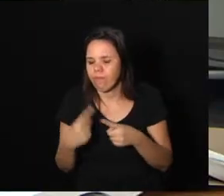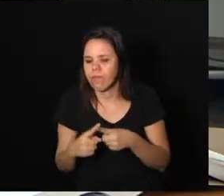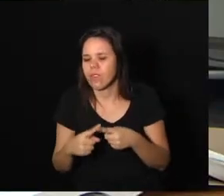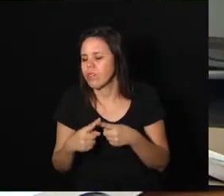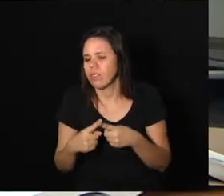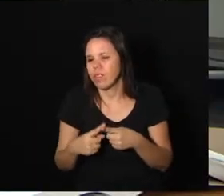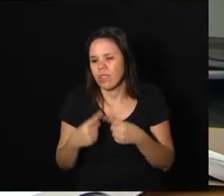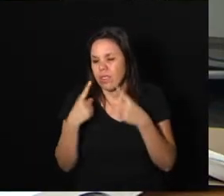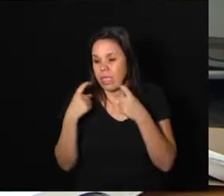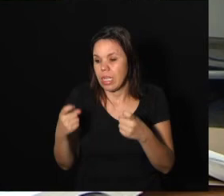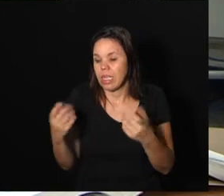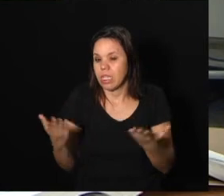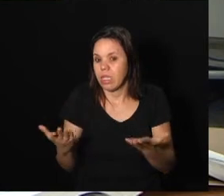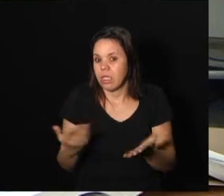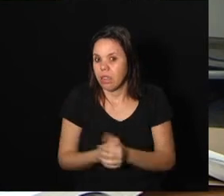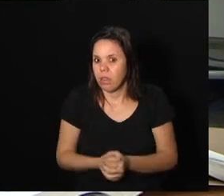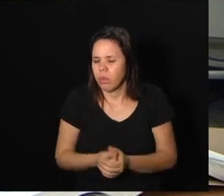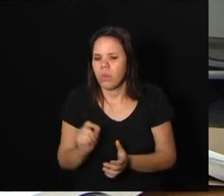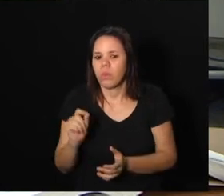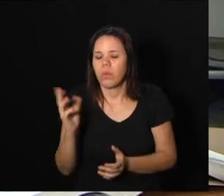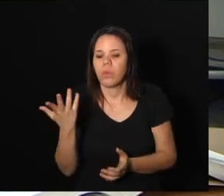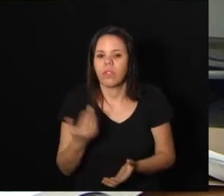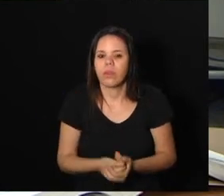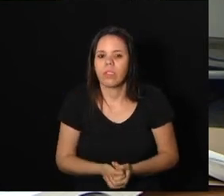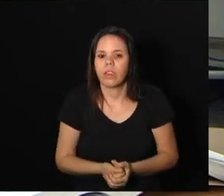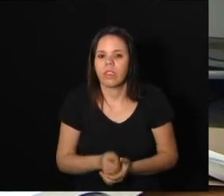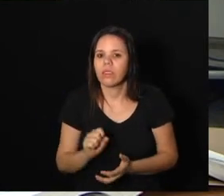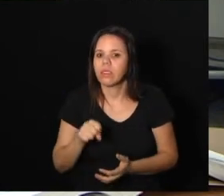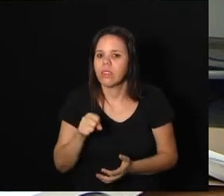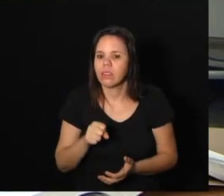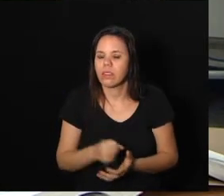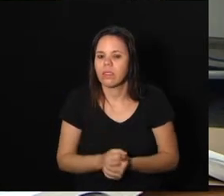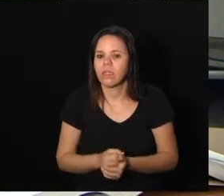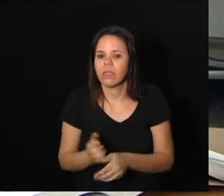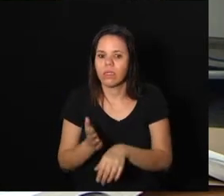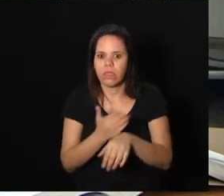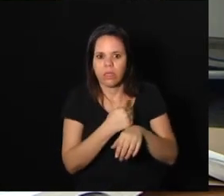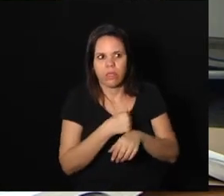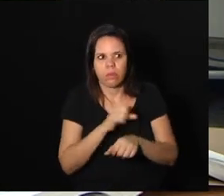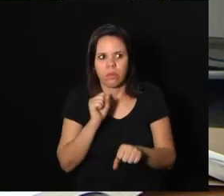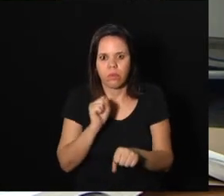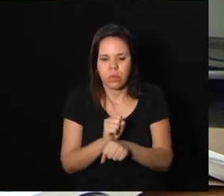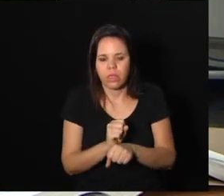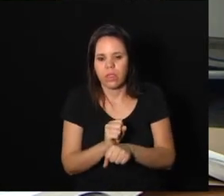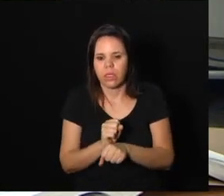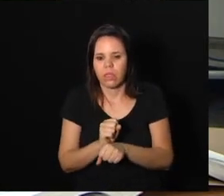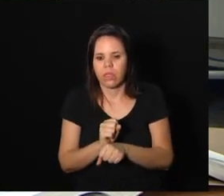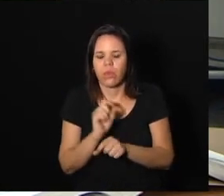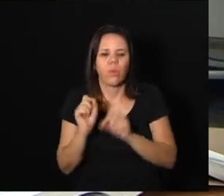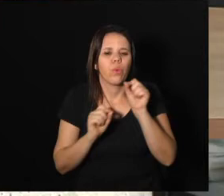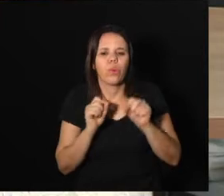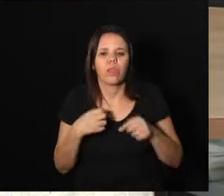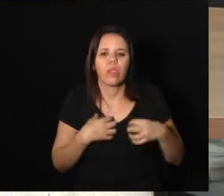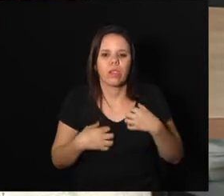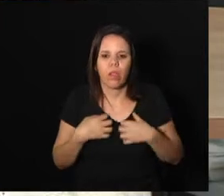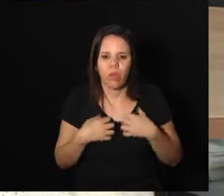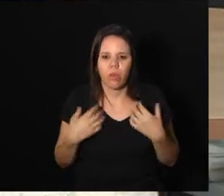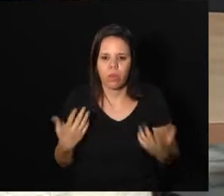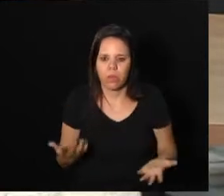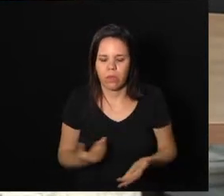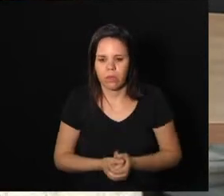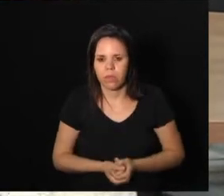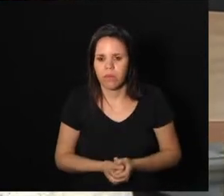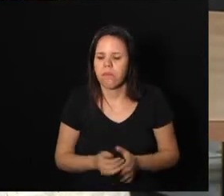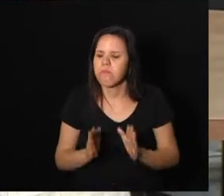interessado agora, o que acontece. E aí sim, então, antes de parar, ele tem que ver o que está incomodando ali, né? Analisar a